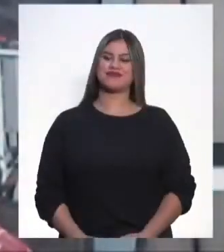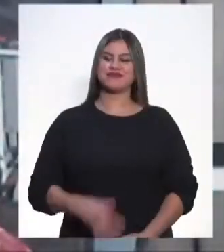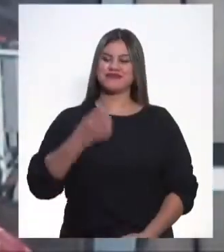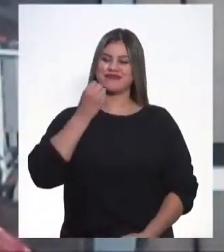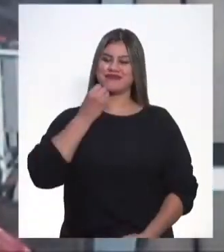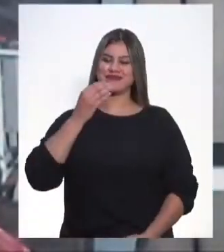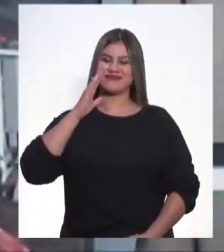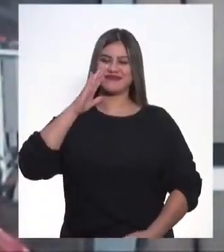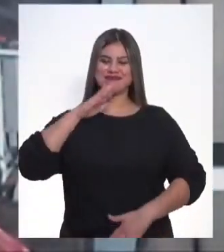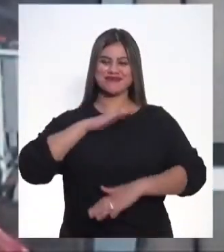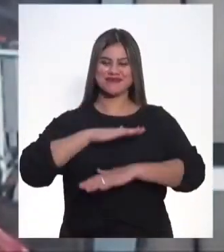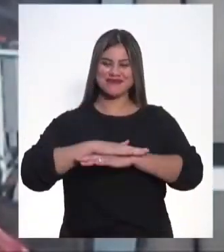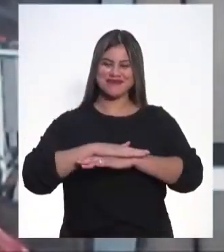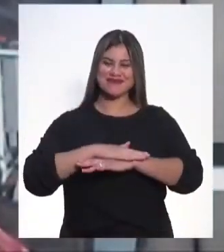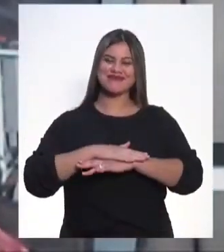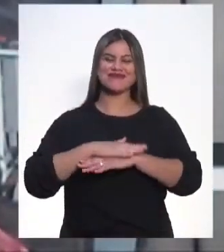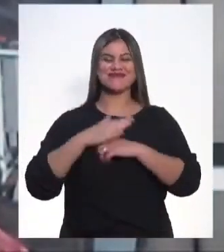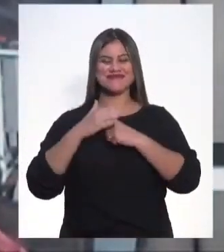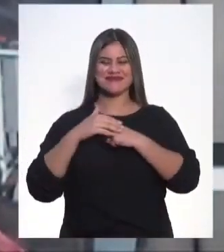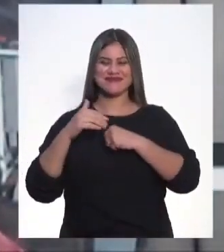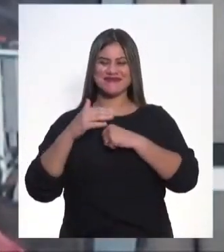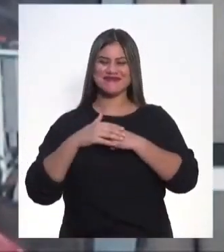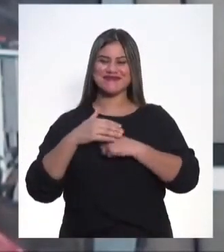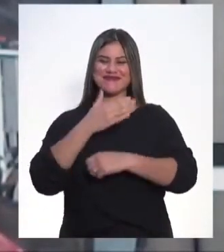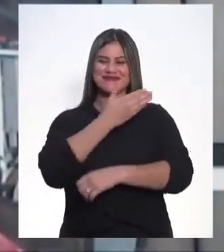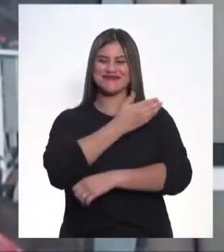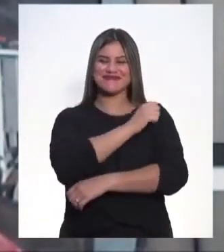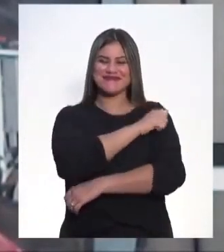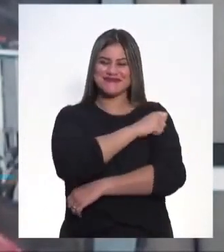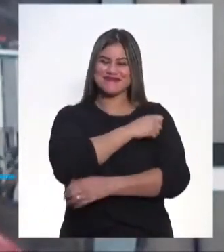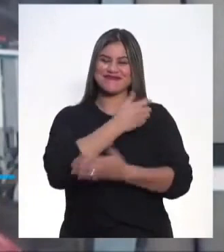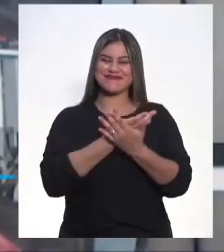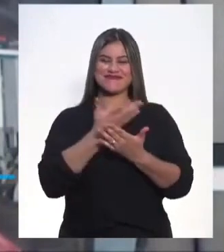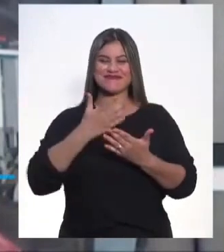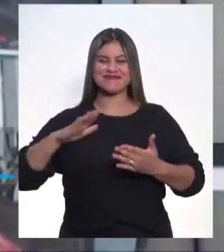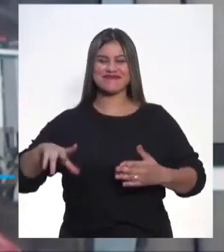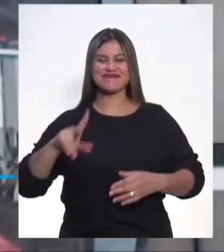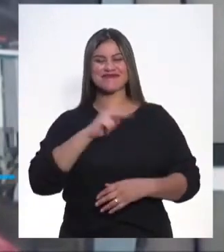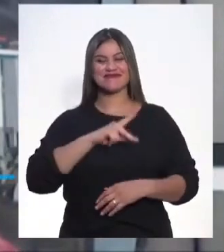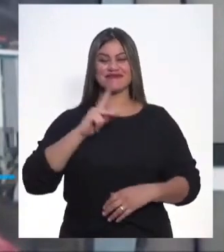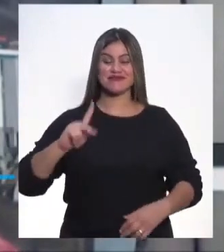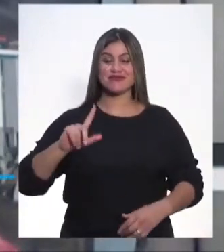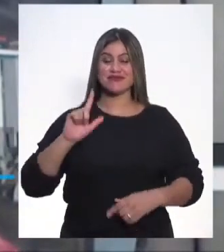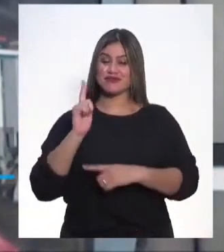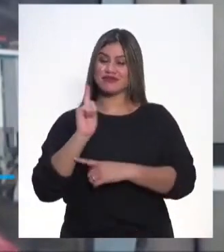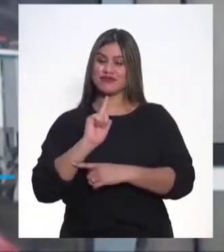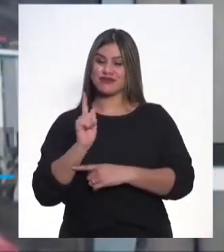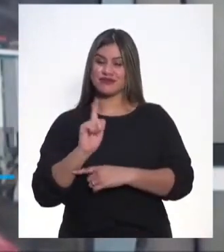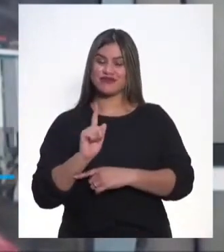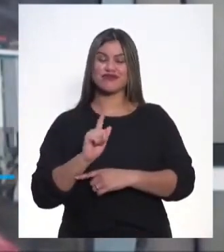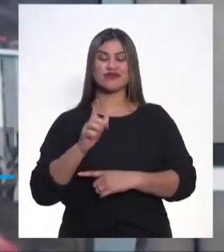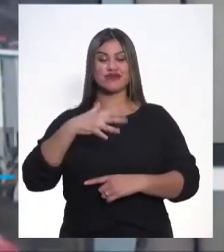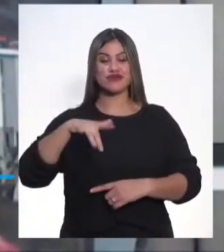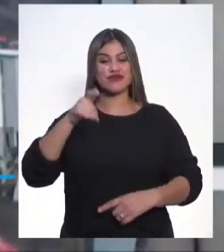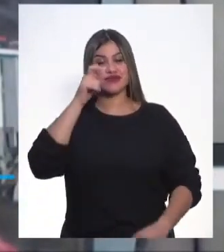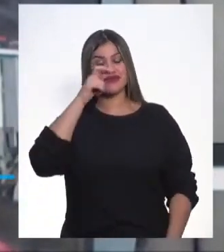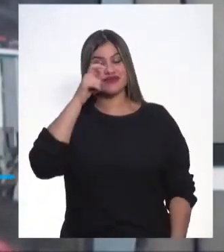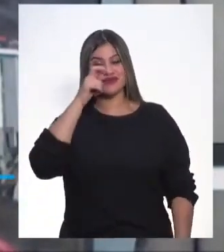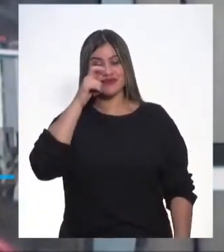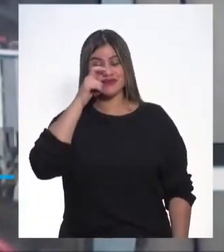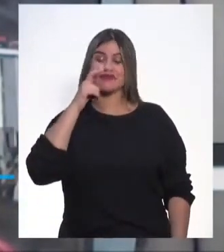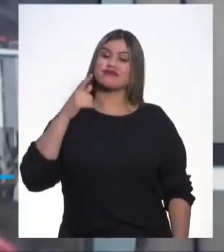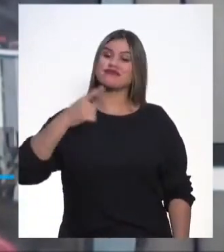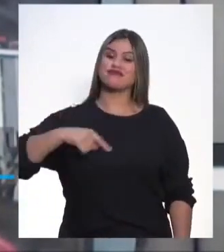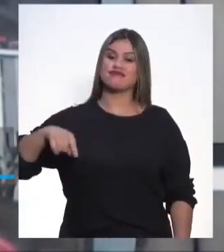Boa tarde, queridos alunos, colegas professores, gestores, quem mais estiver assistindo. Nós